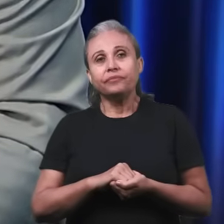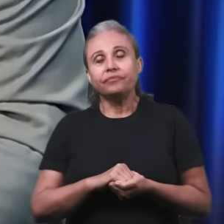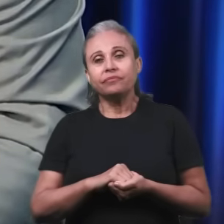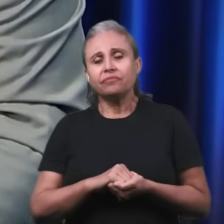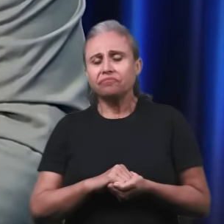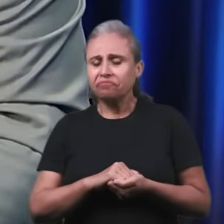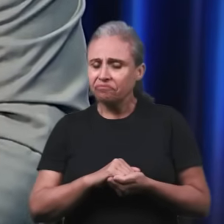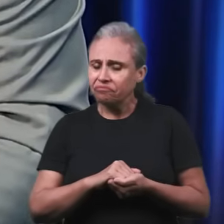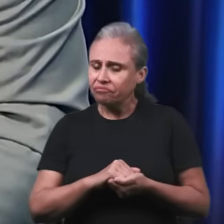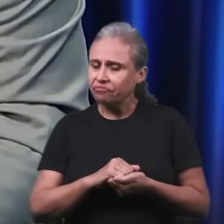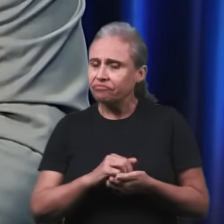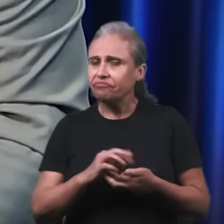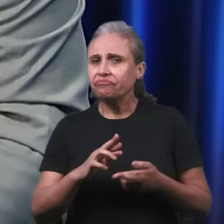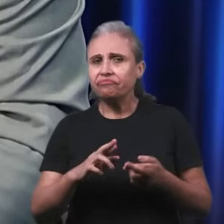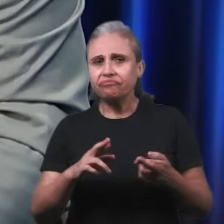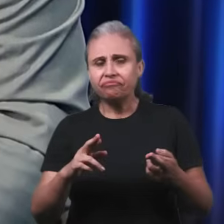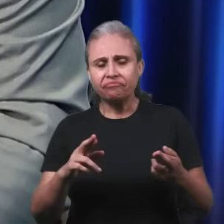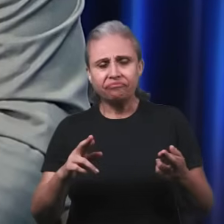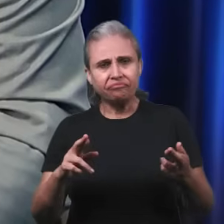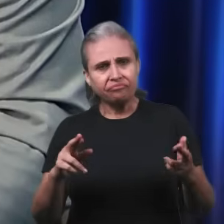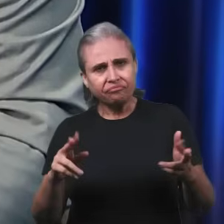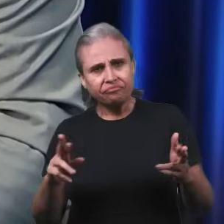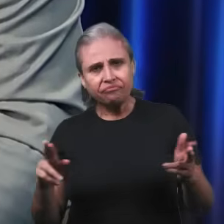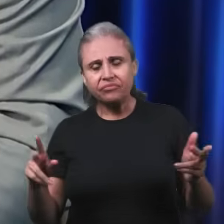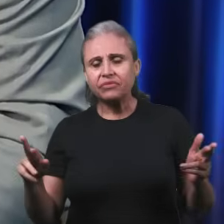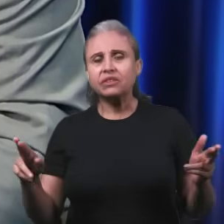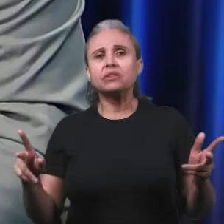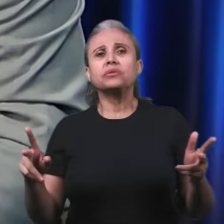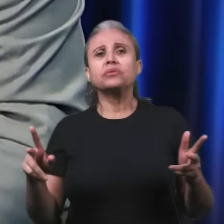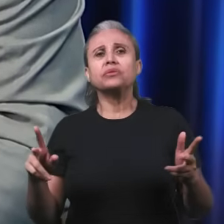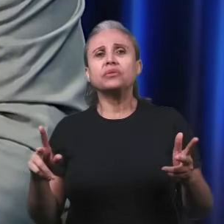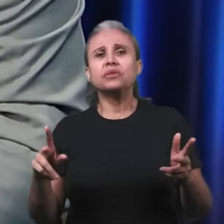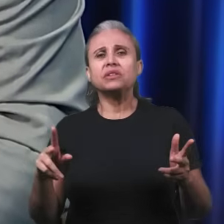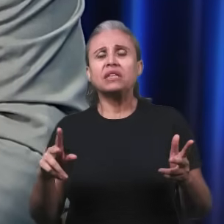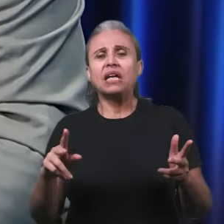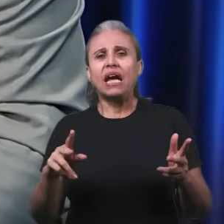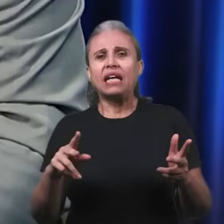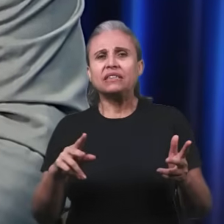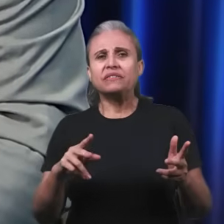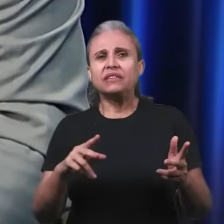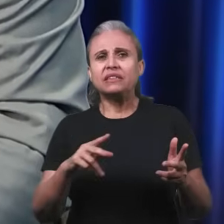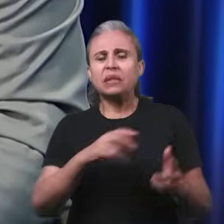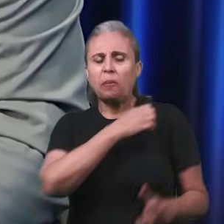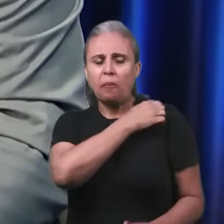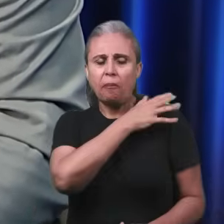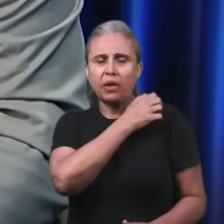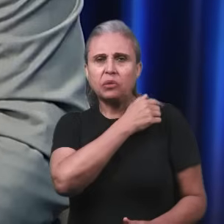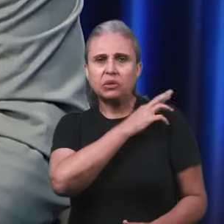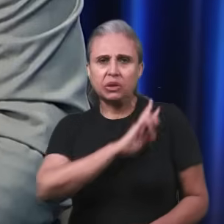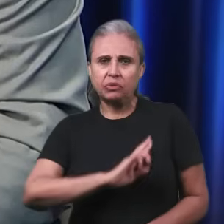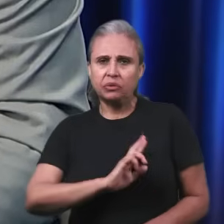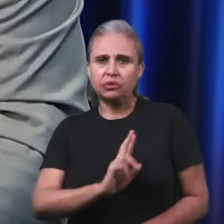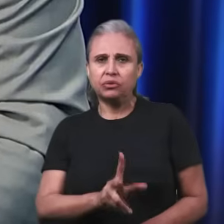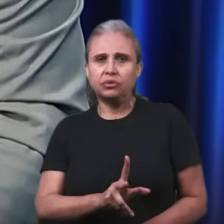vários motivos, inclusive historicamente por preconceitos religiosos, etc., ele